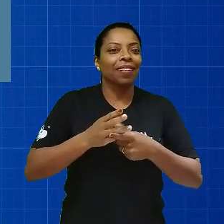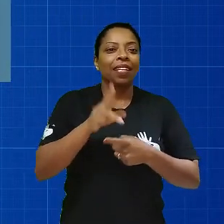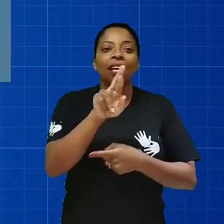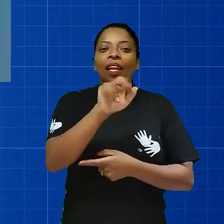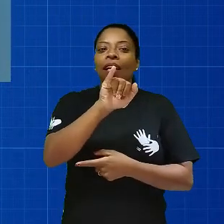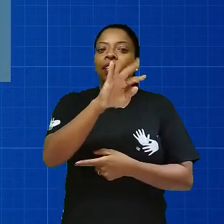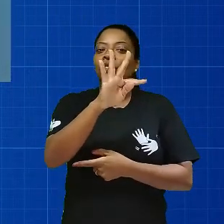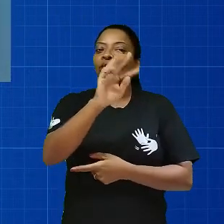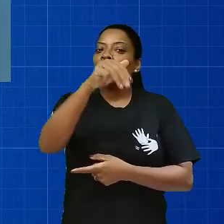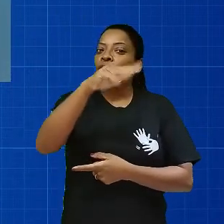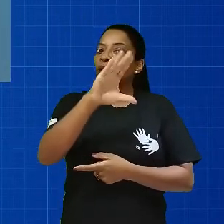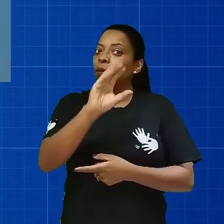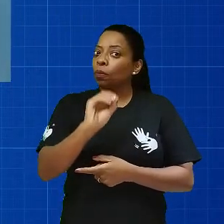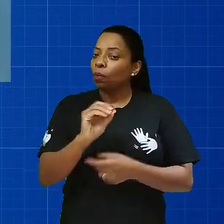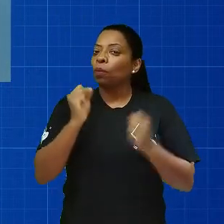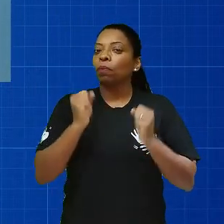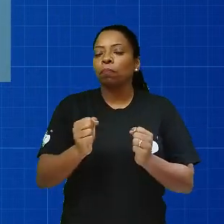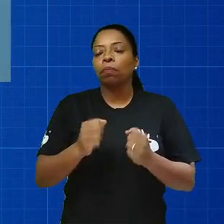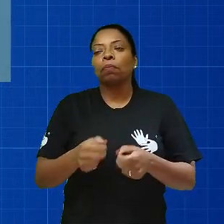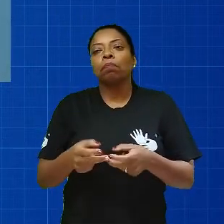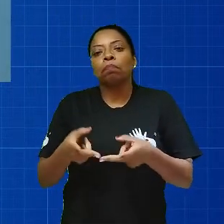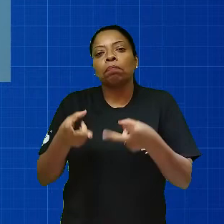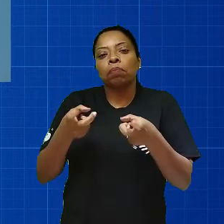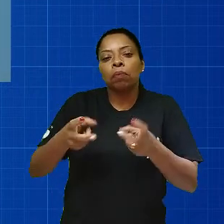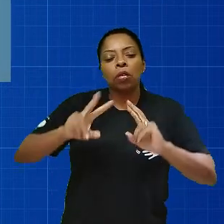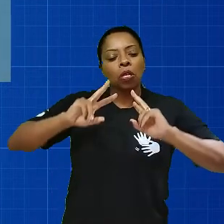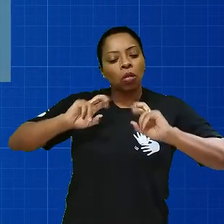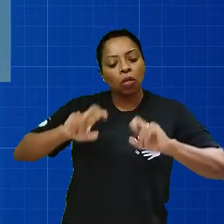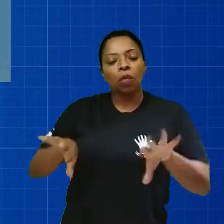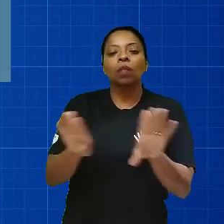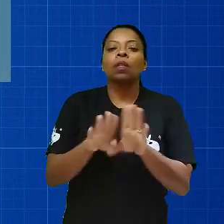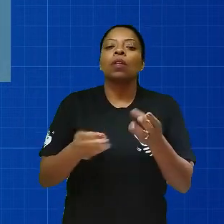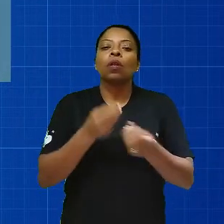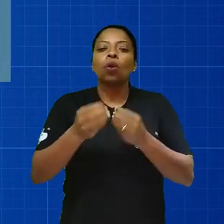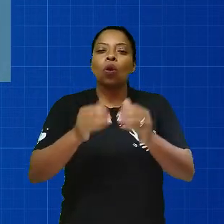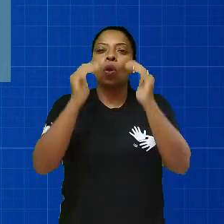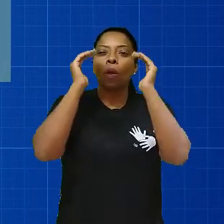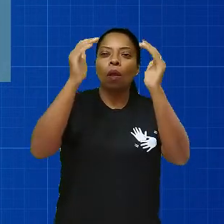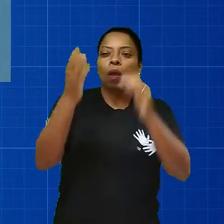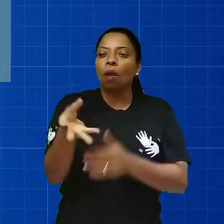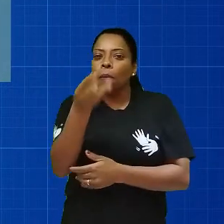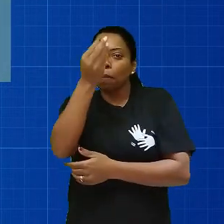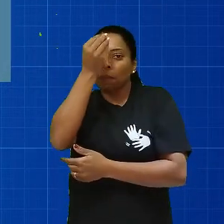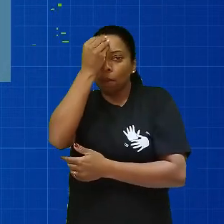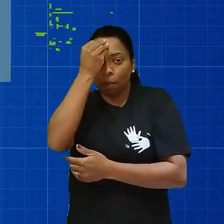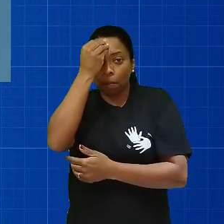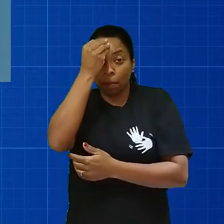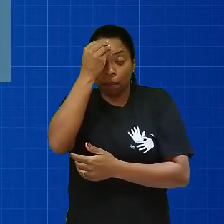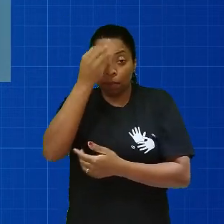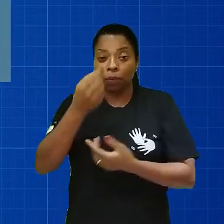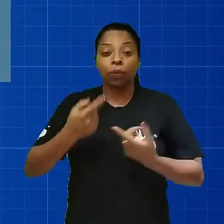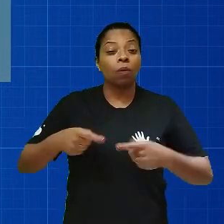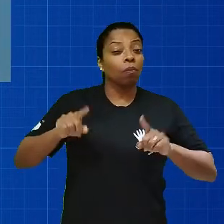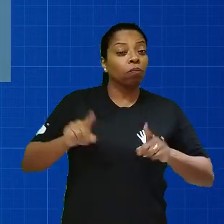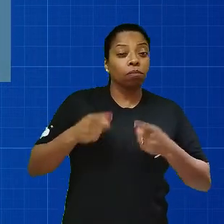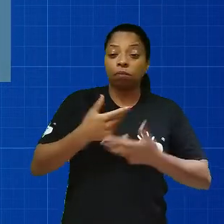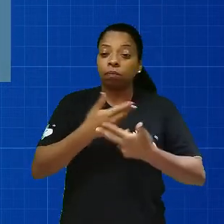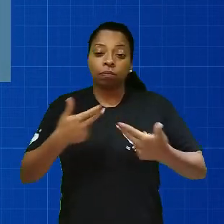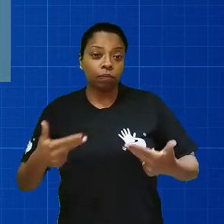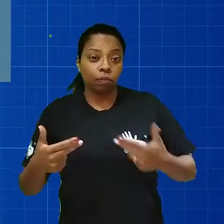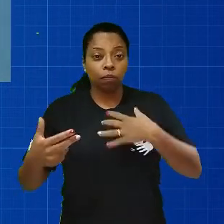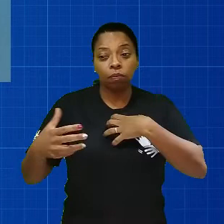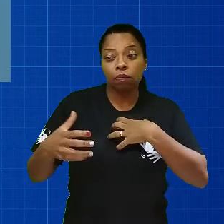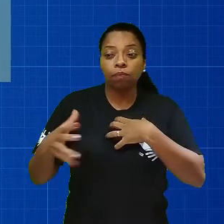música com os instrumentos. Ela vai estar trabalhando percepção sonora, memória, concentração, raciocínio lógico,